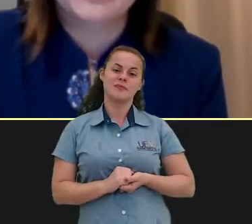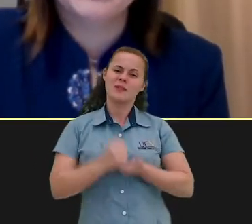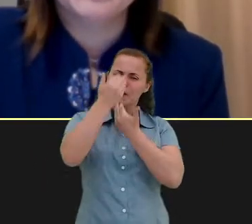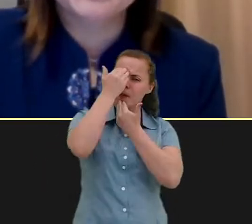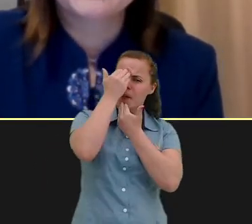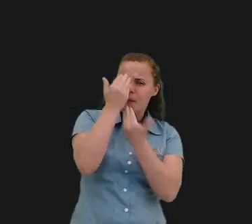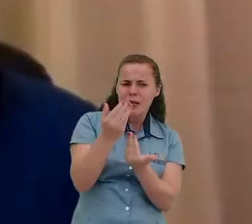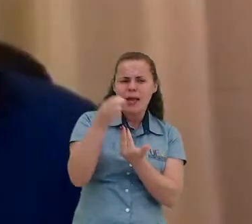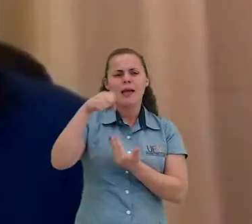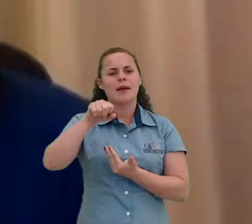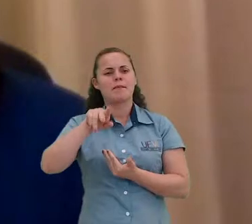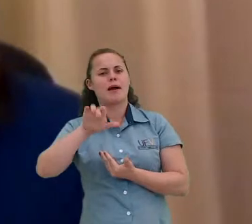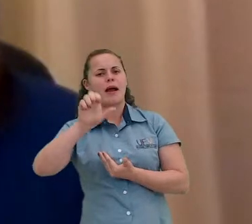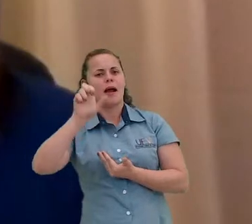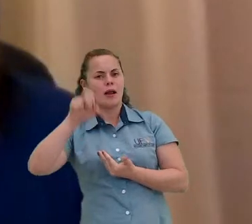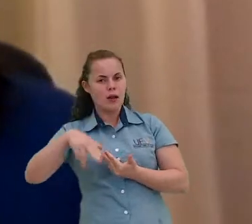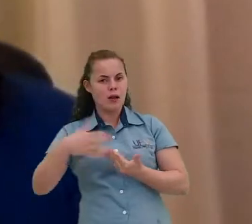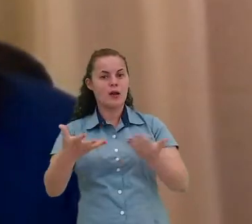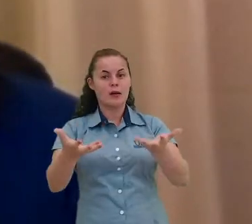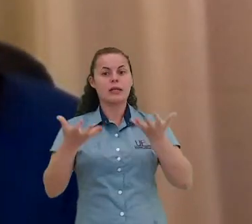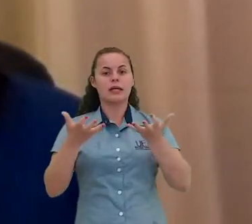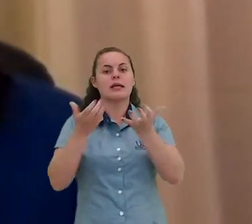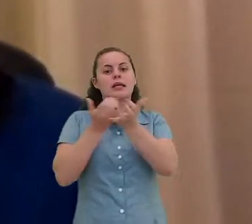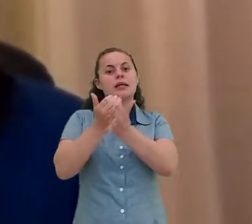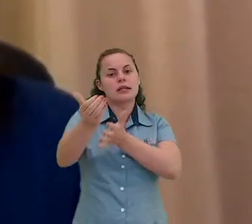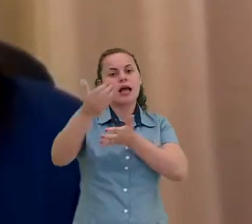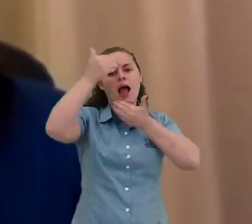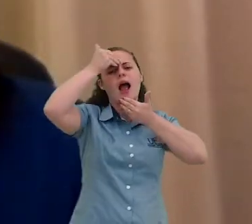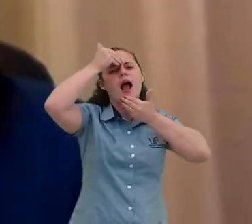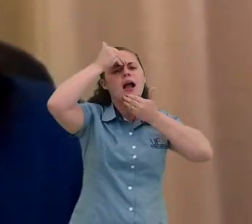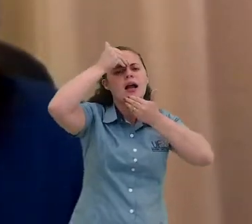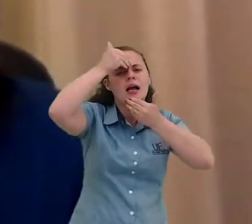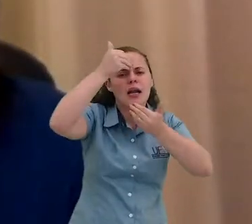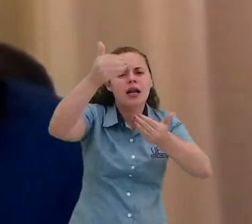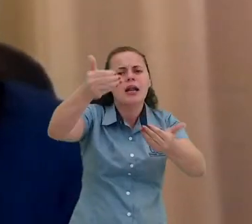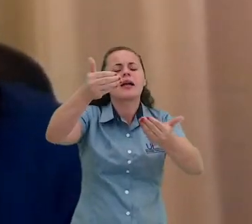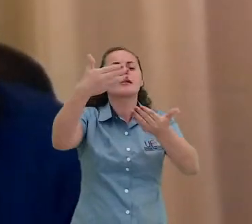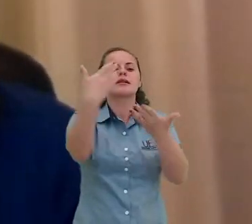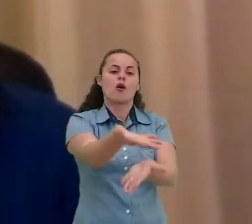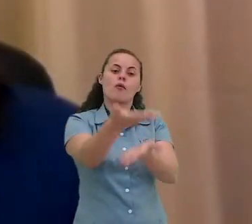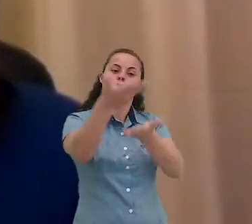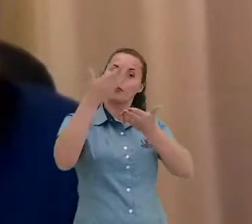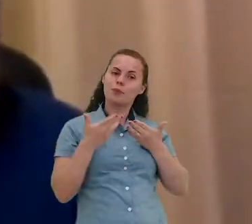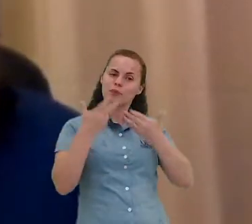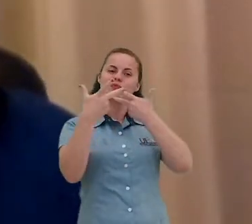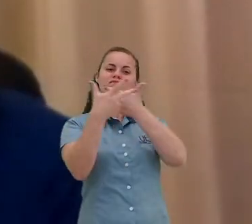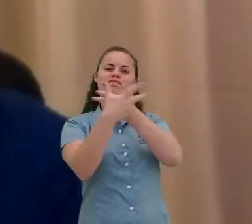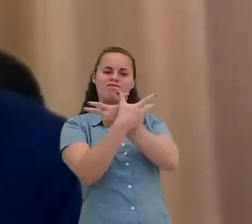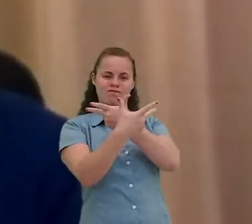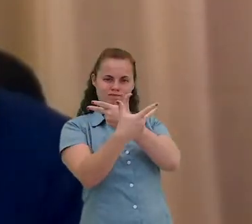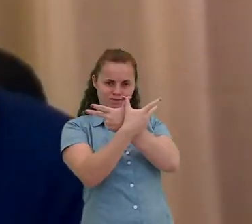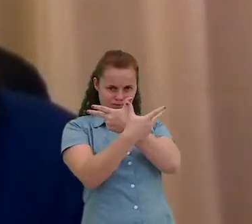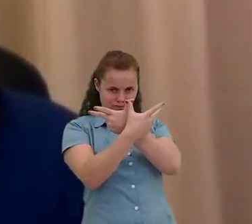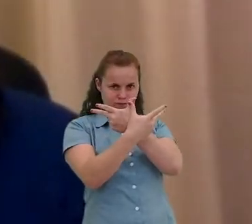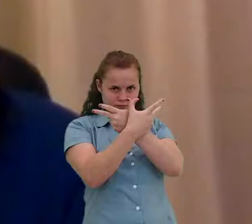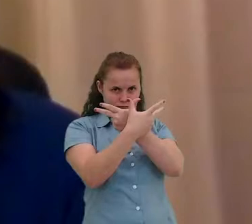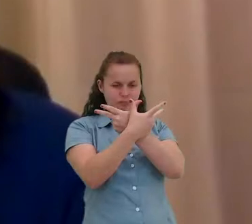Obrigada, Marlon. Eu queria inicialmente agradecer esse honroso convite da Universidade Federal de